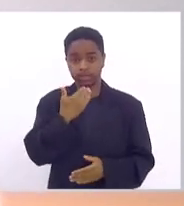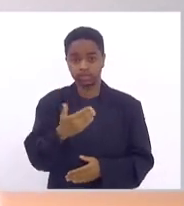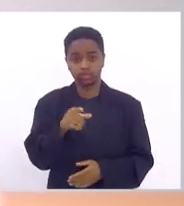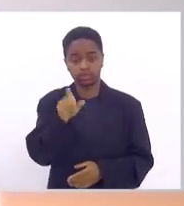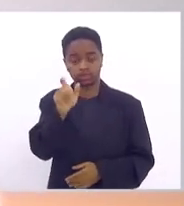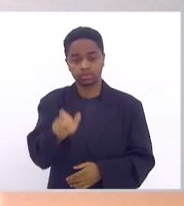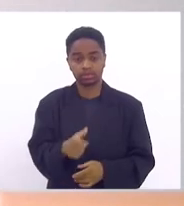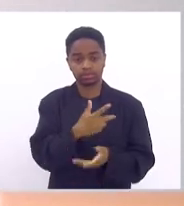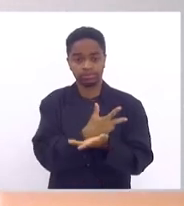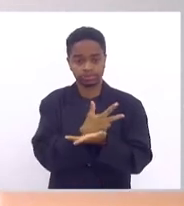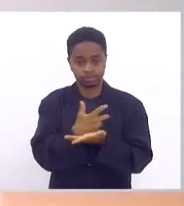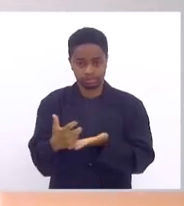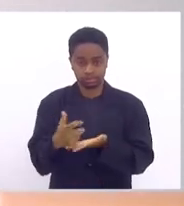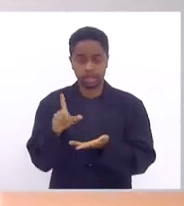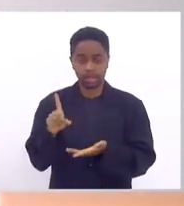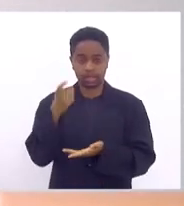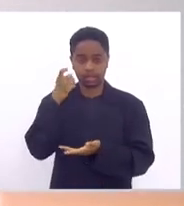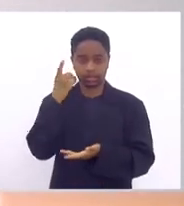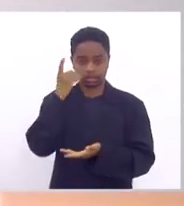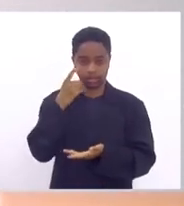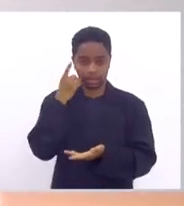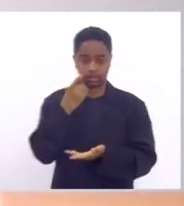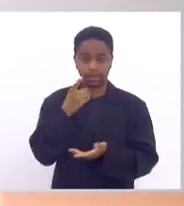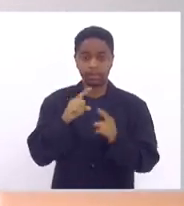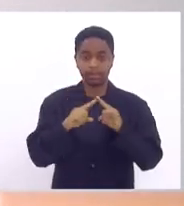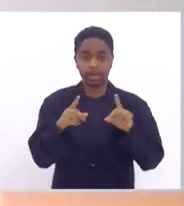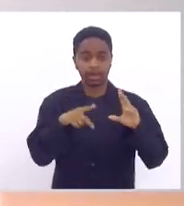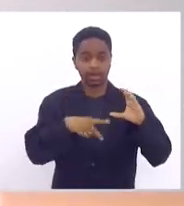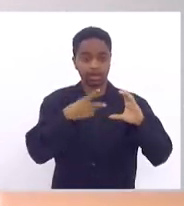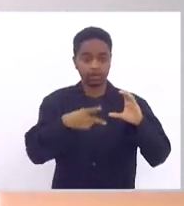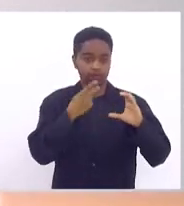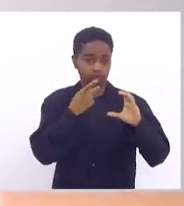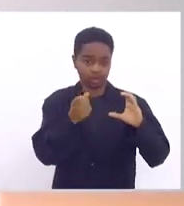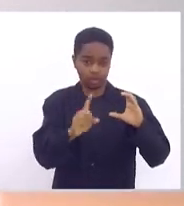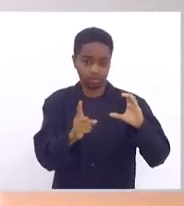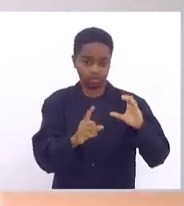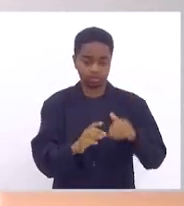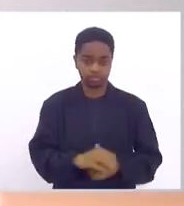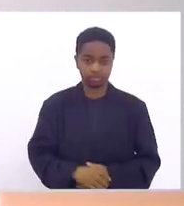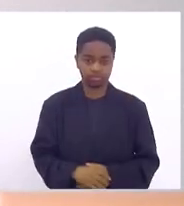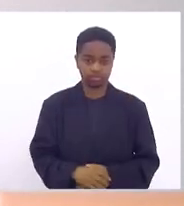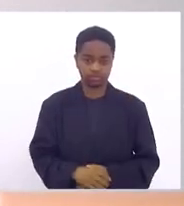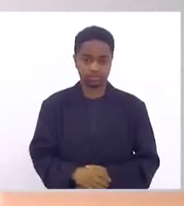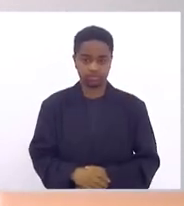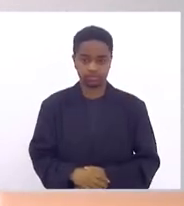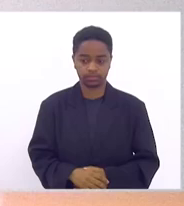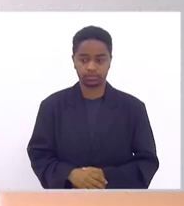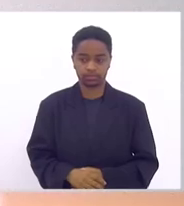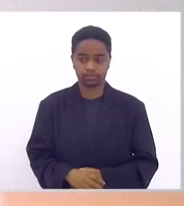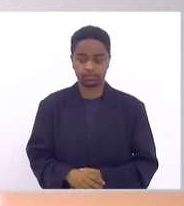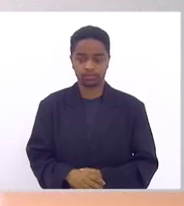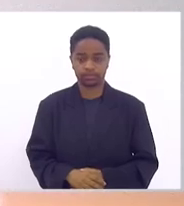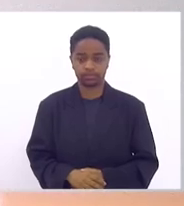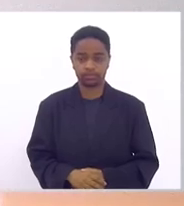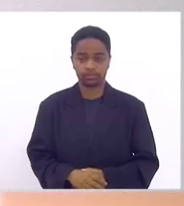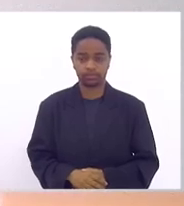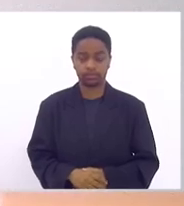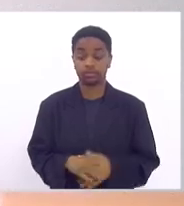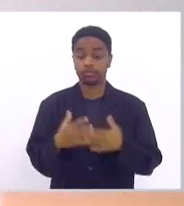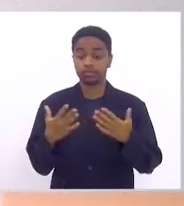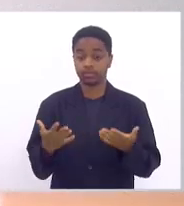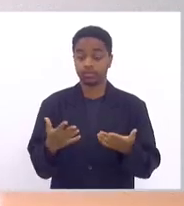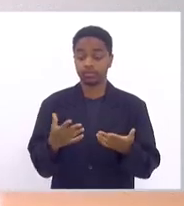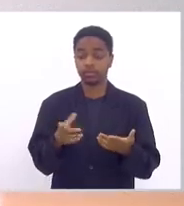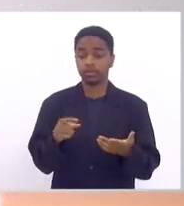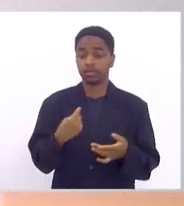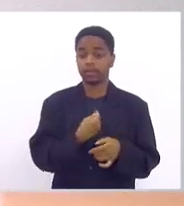então Deputado máo Moreira Alves a câmara negou deu as C deu as C O que que a gente